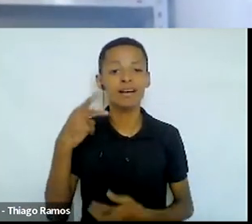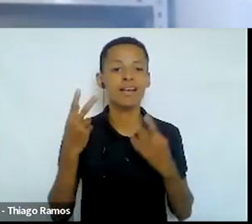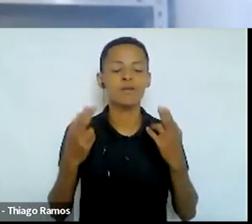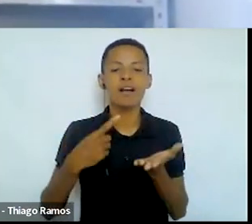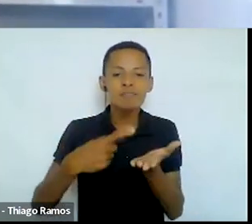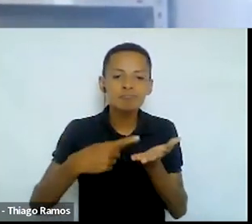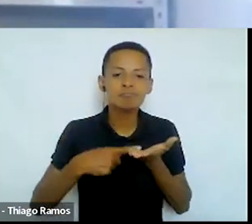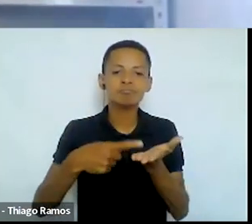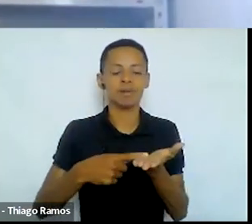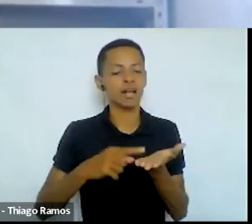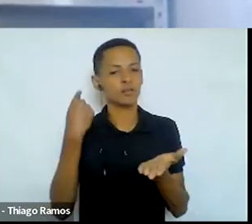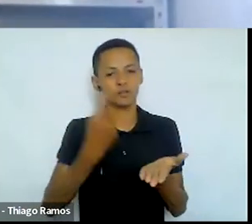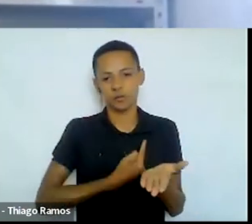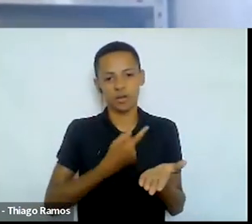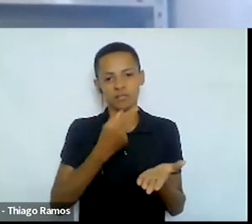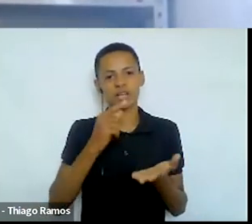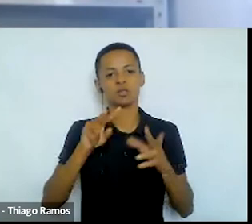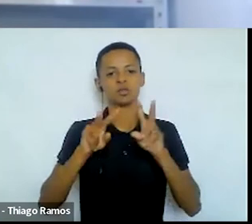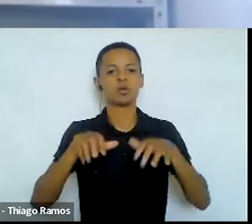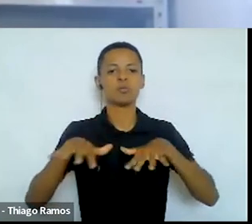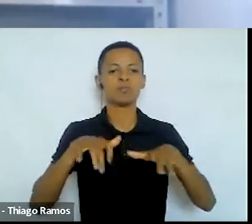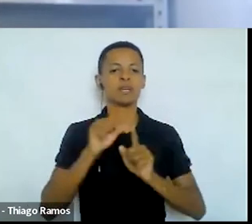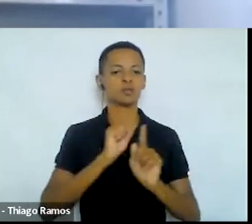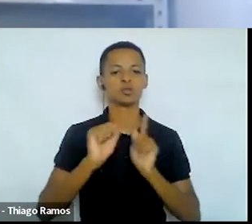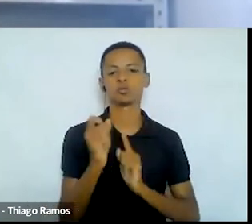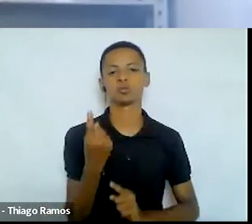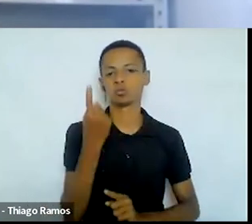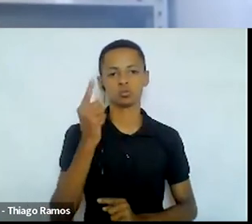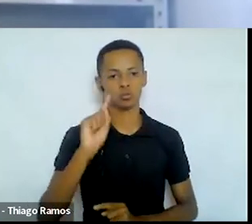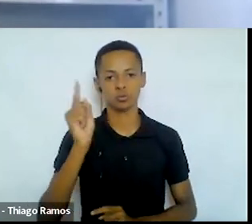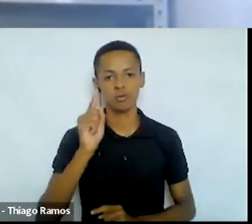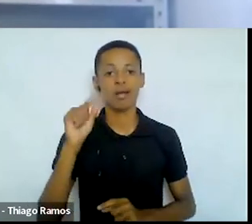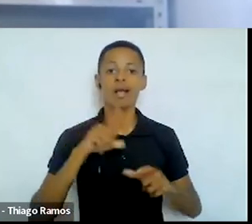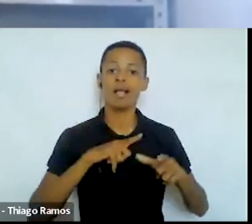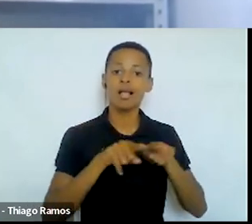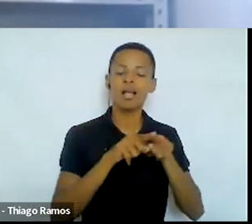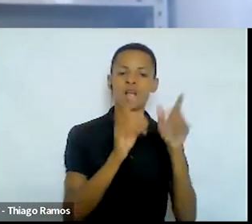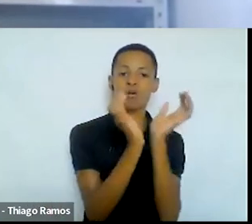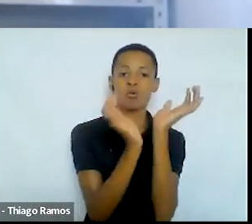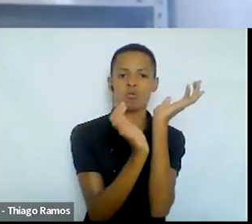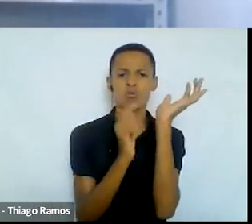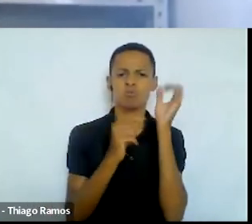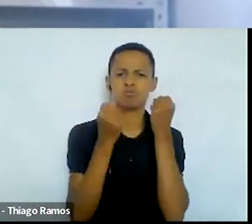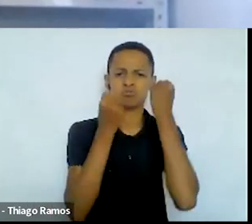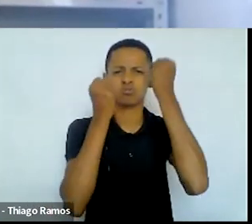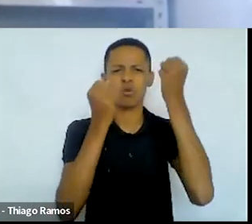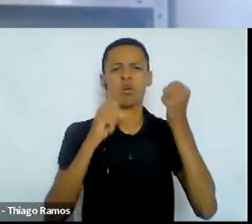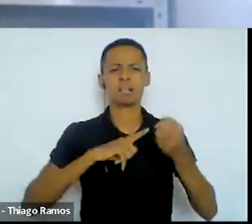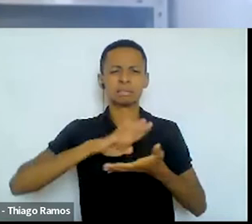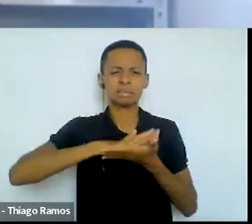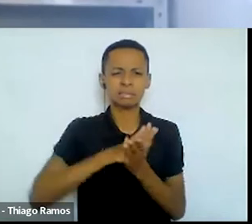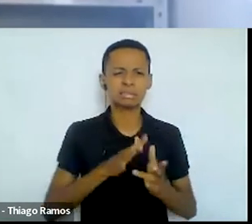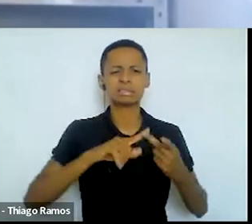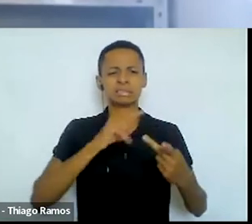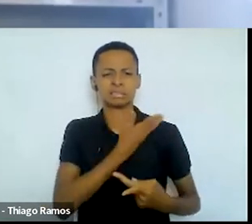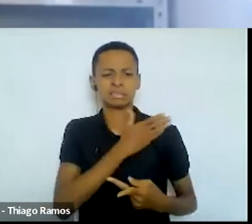não está lidando só com os movimentos sociais, a gente está lidando com uma classe dominante, predatória, racista, concentradora